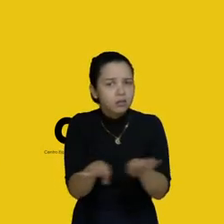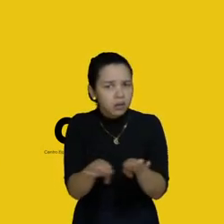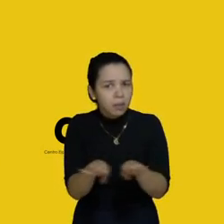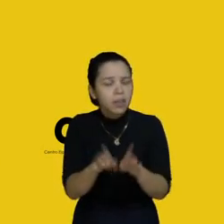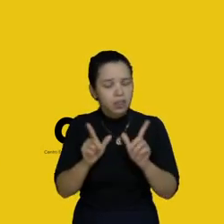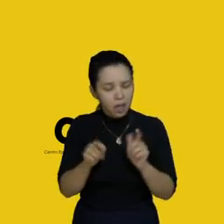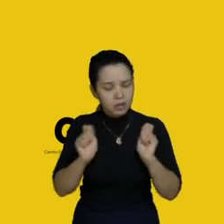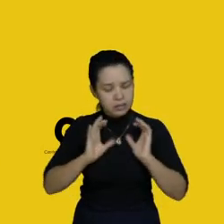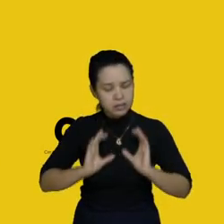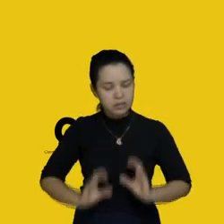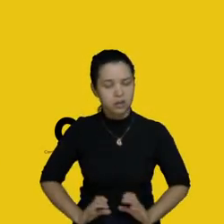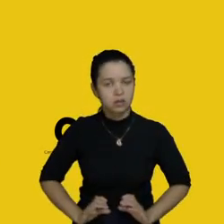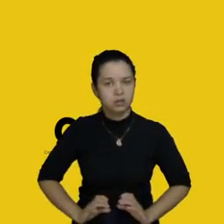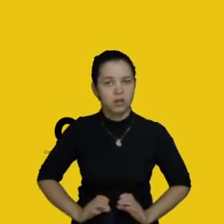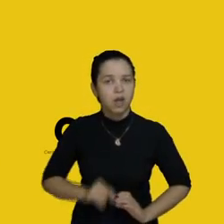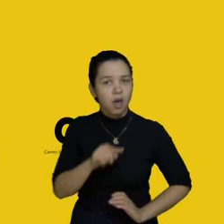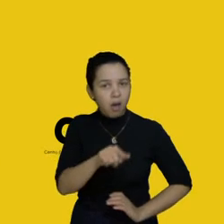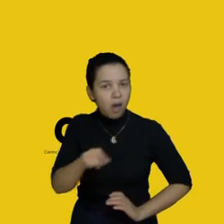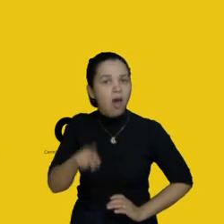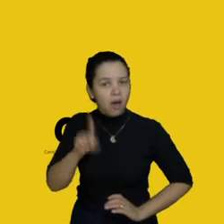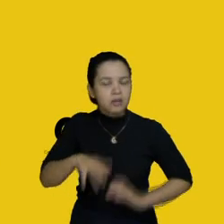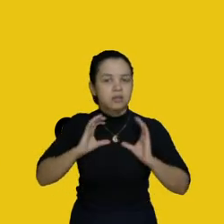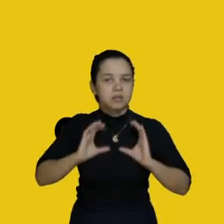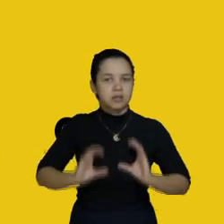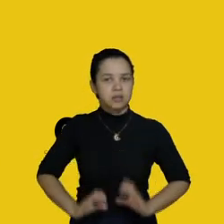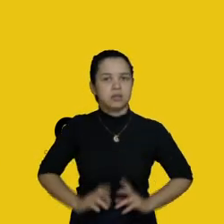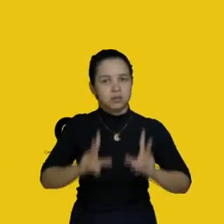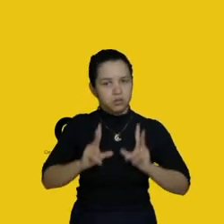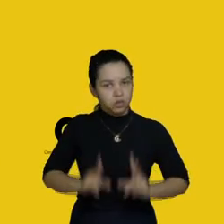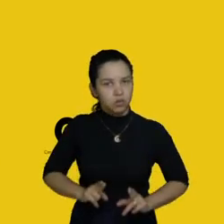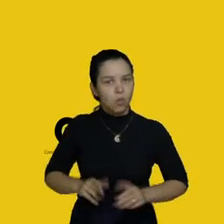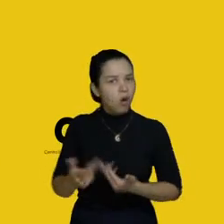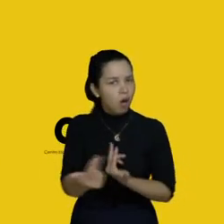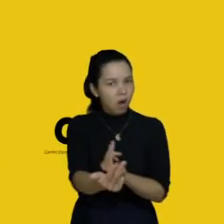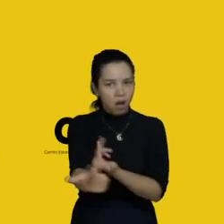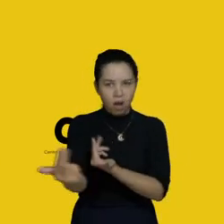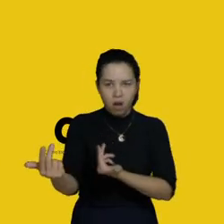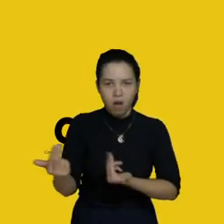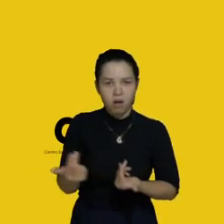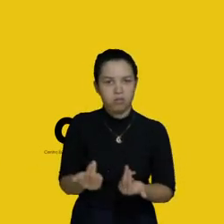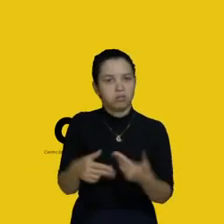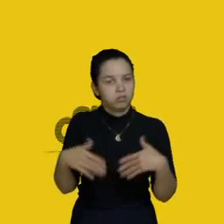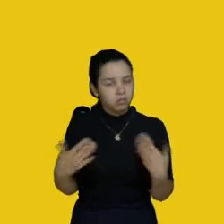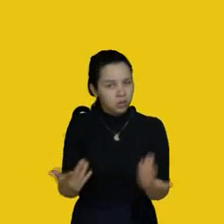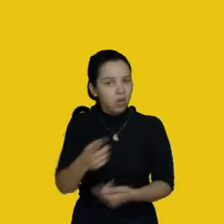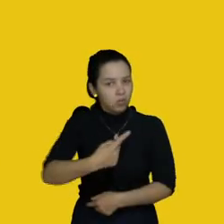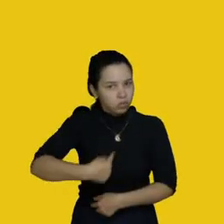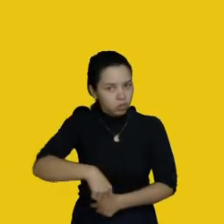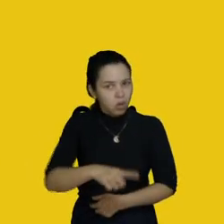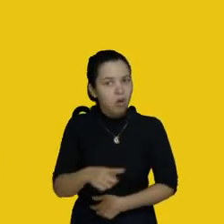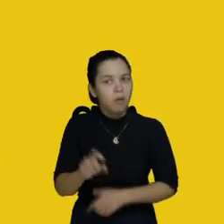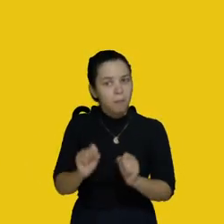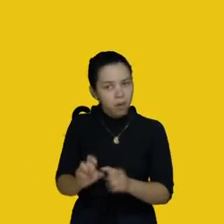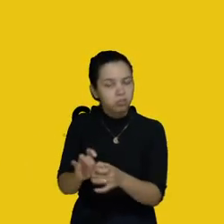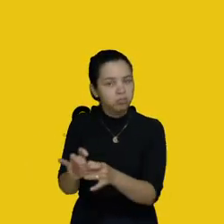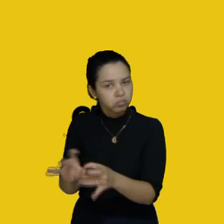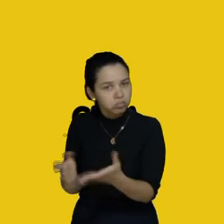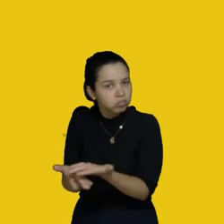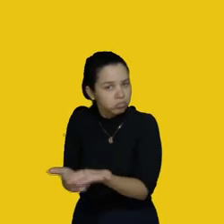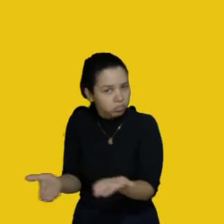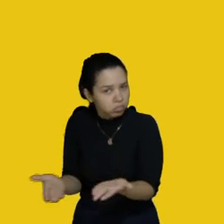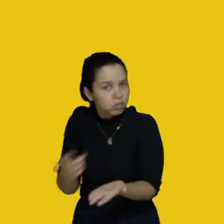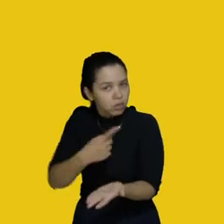cidadania eles são cidadãos como nós somos né então a gente tem que dar esse espaço a eles então nós